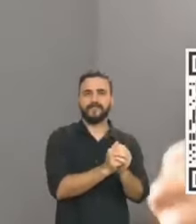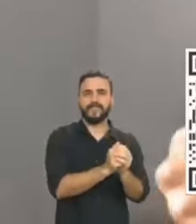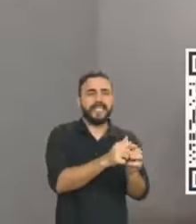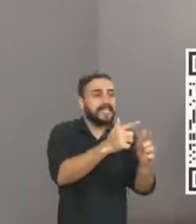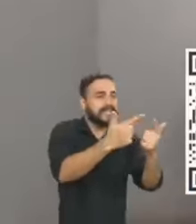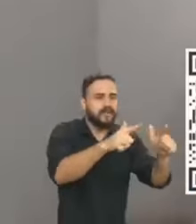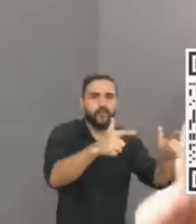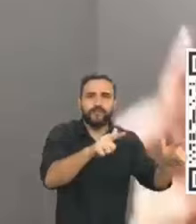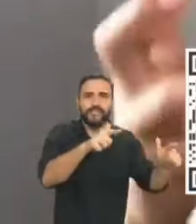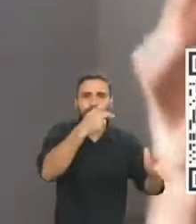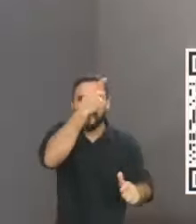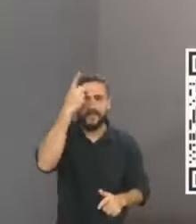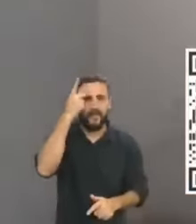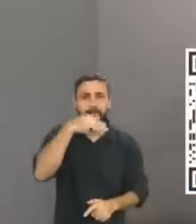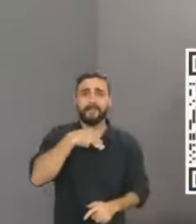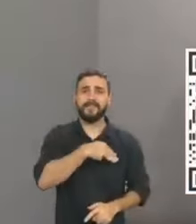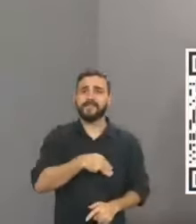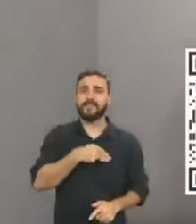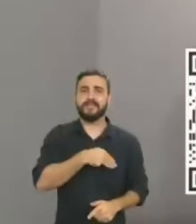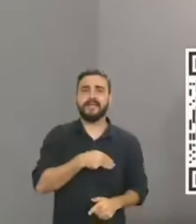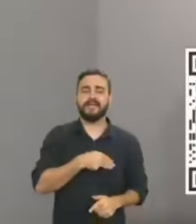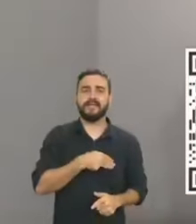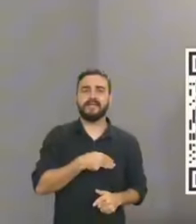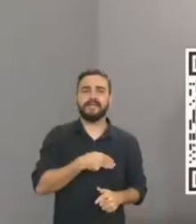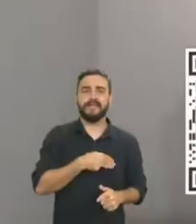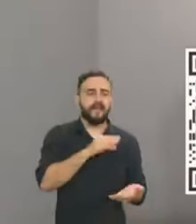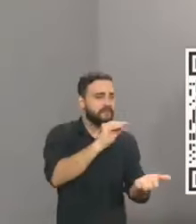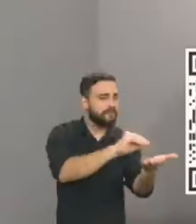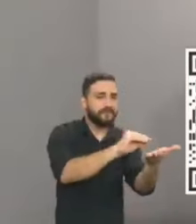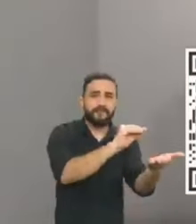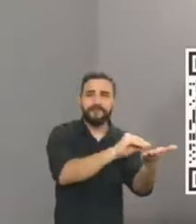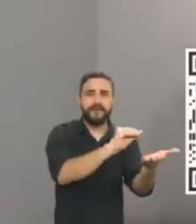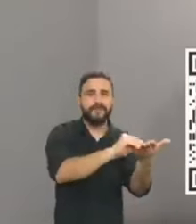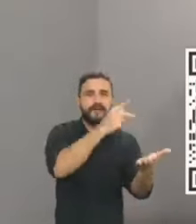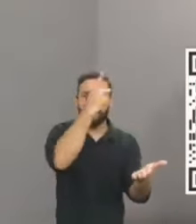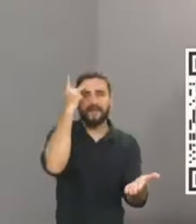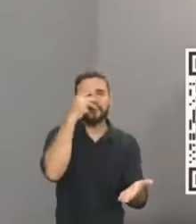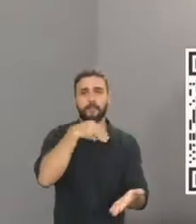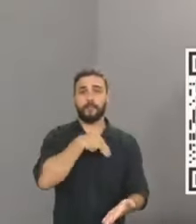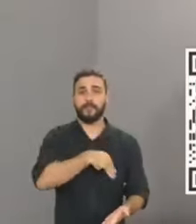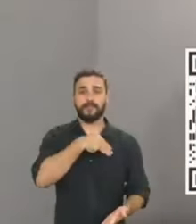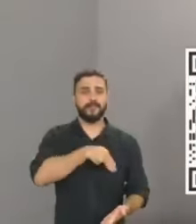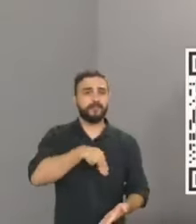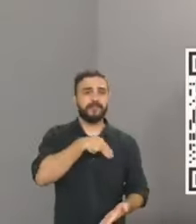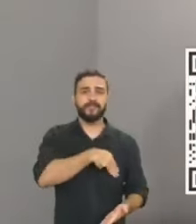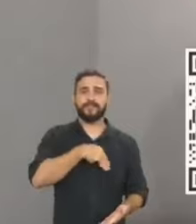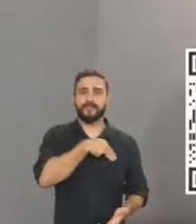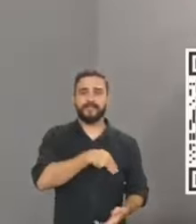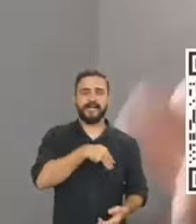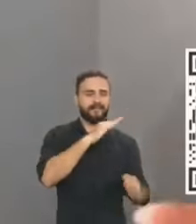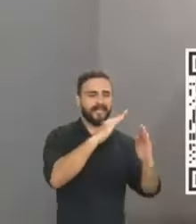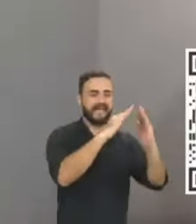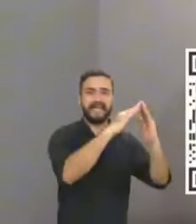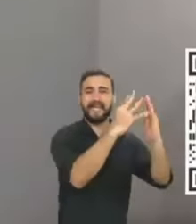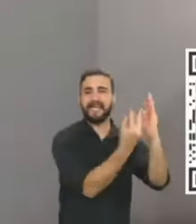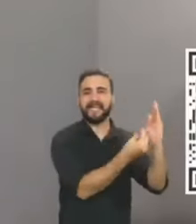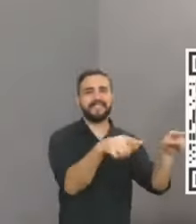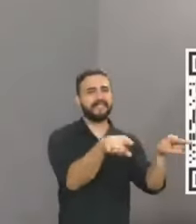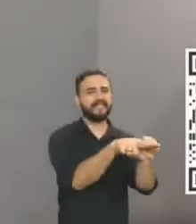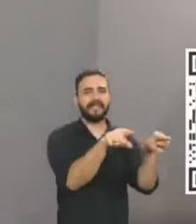missionários, a ausência da presença da igreja. E foi então que nasceu, também a partir